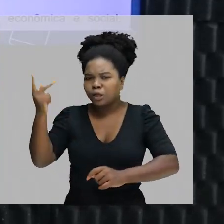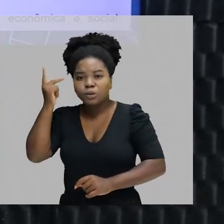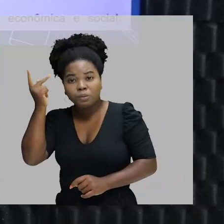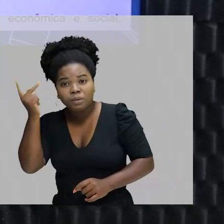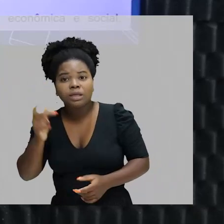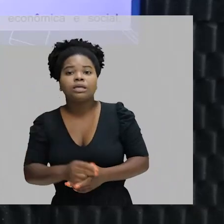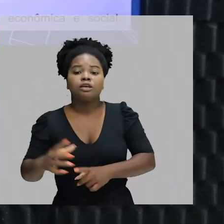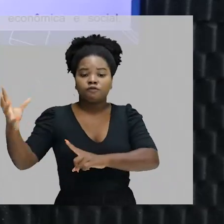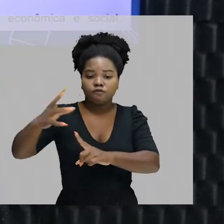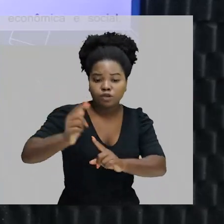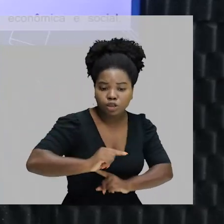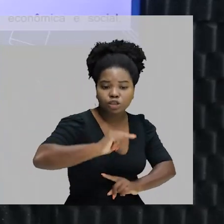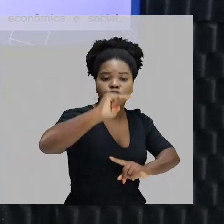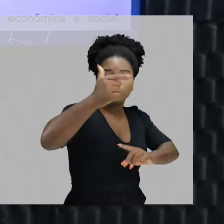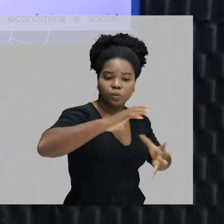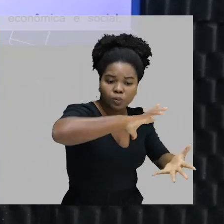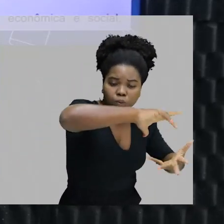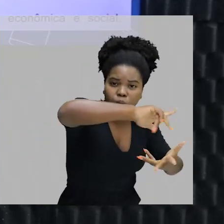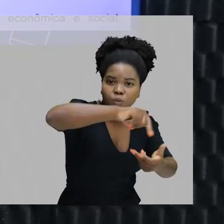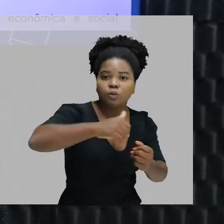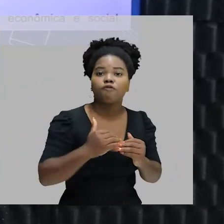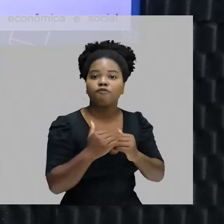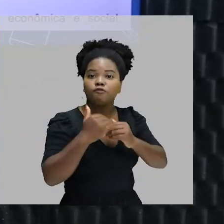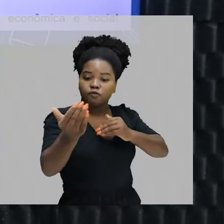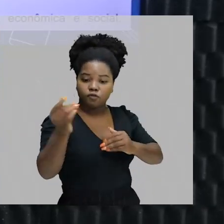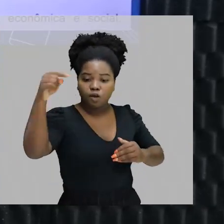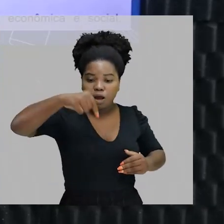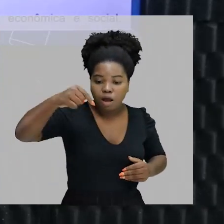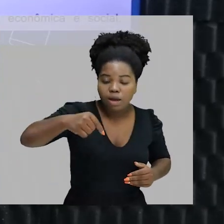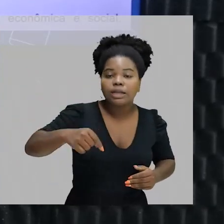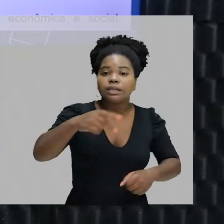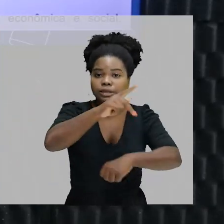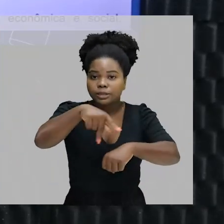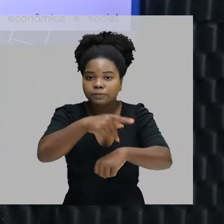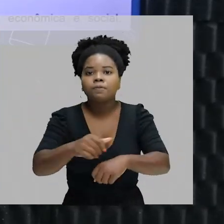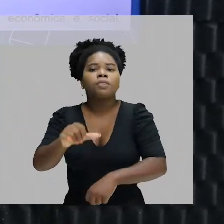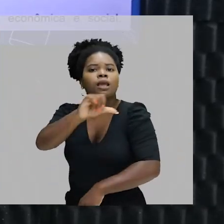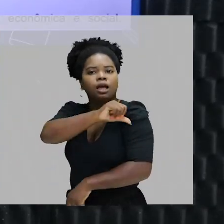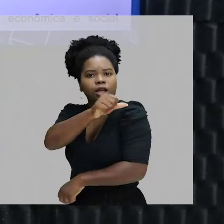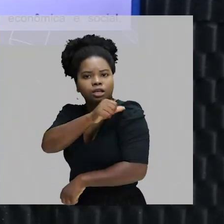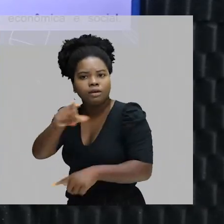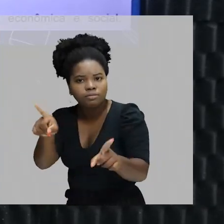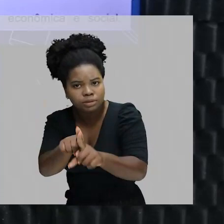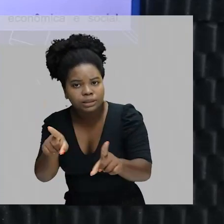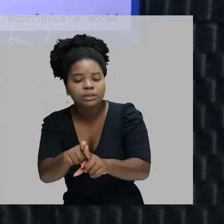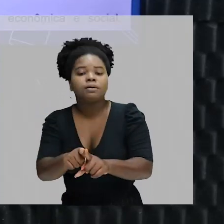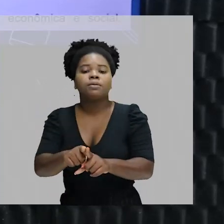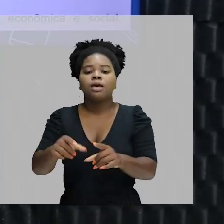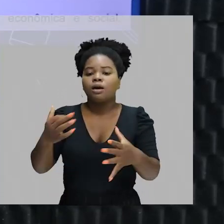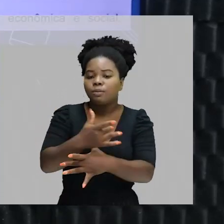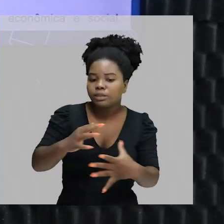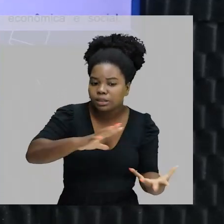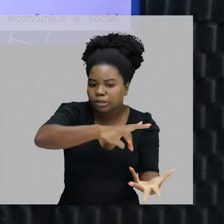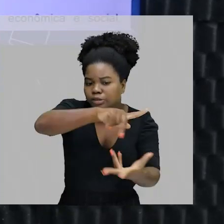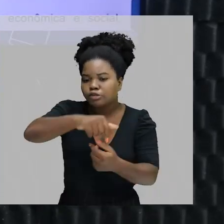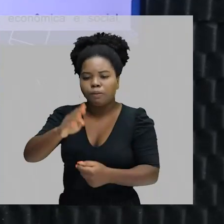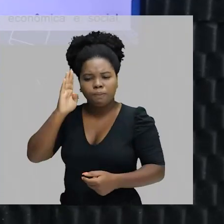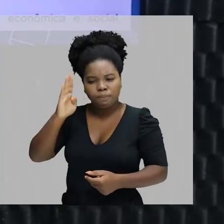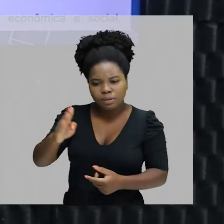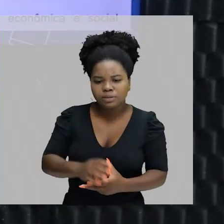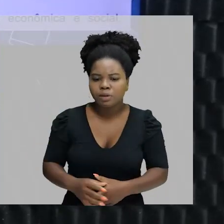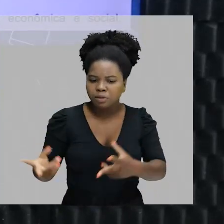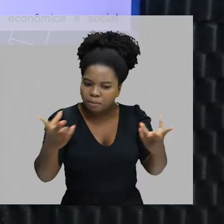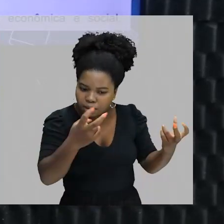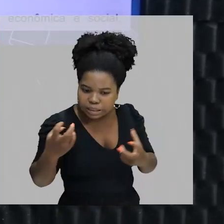Paulo influencia em escala fora do nosso território. Rio de Janeiro também é uma cidade global, principalmente do ponto de vista